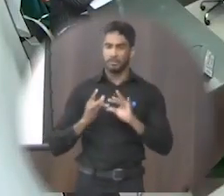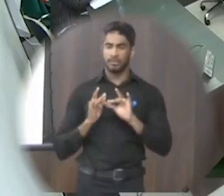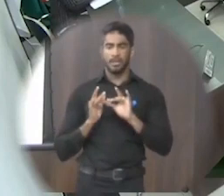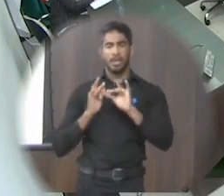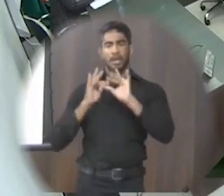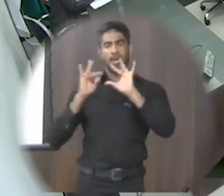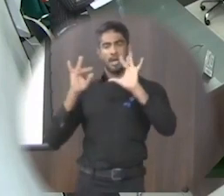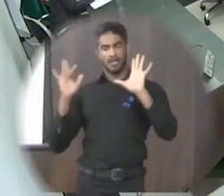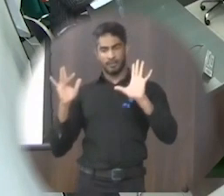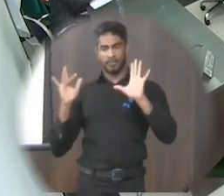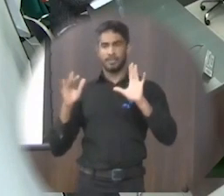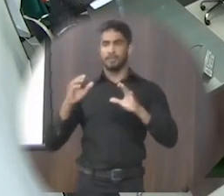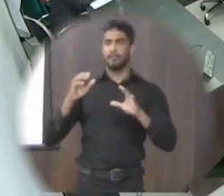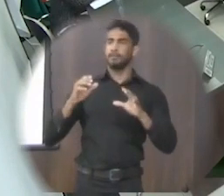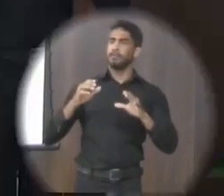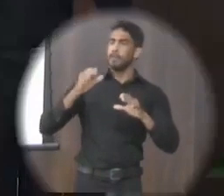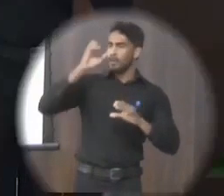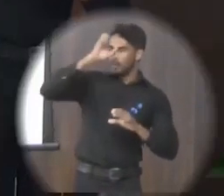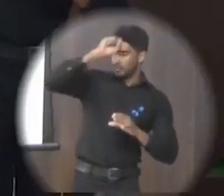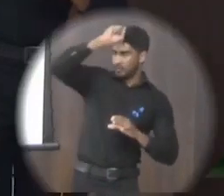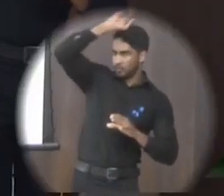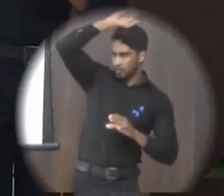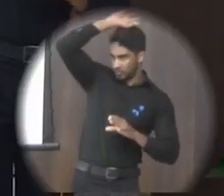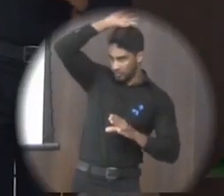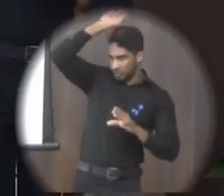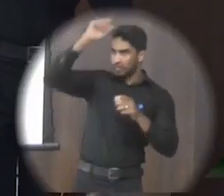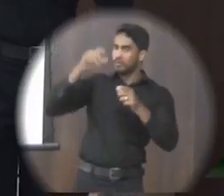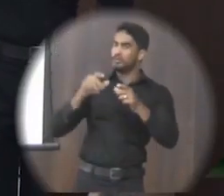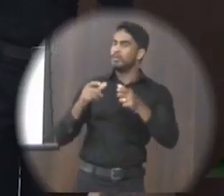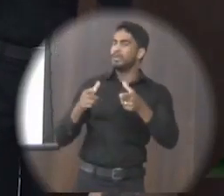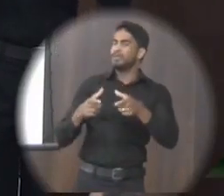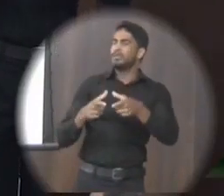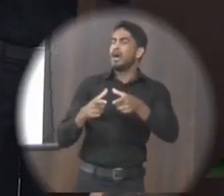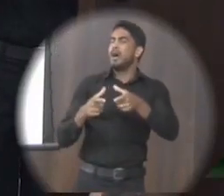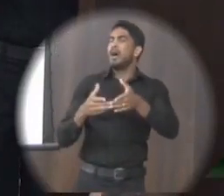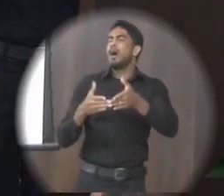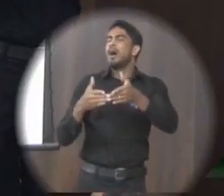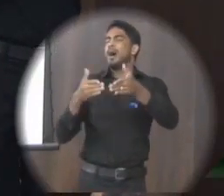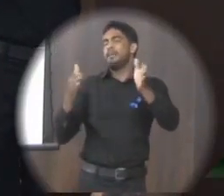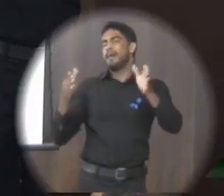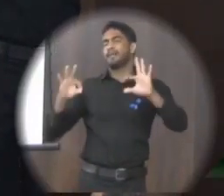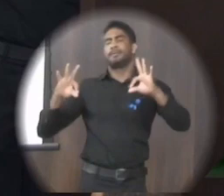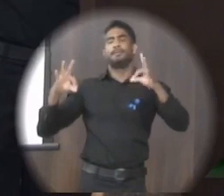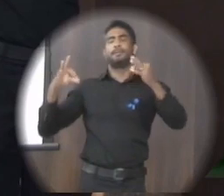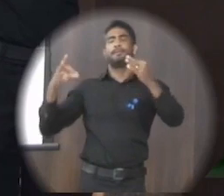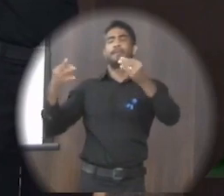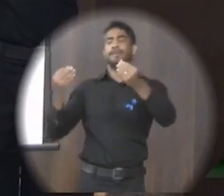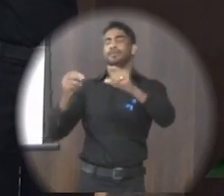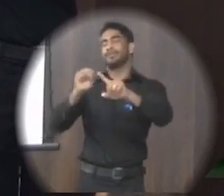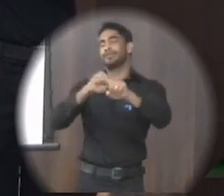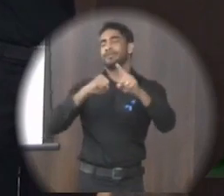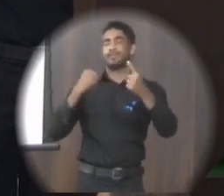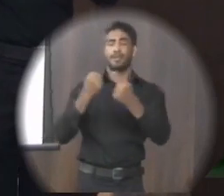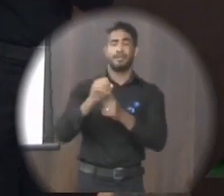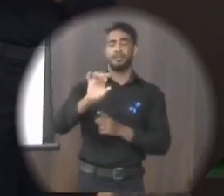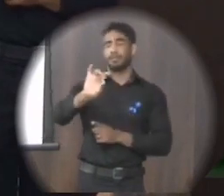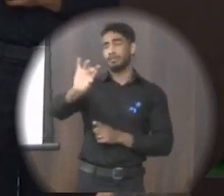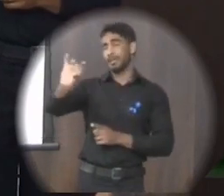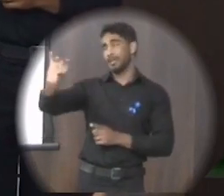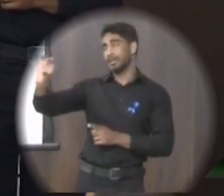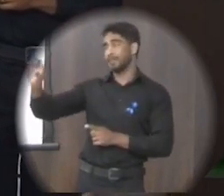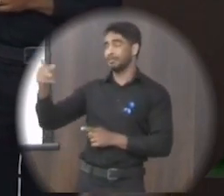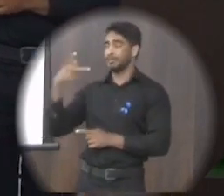disposição. O Corpo de Bombeiros está de portas abertas, senhores, para toda a sociedade, para cada um dos senhores aqui,